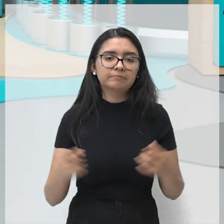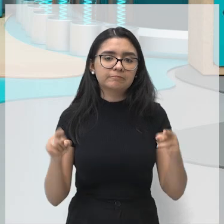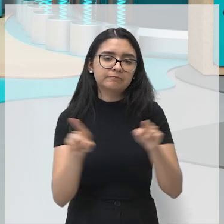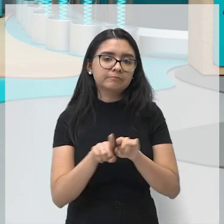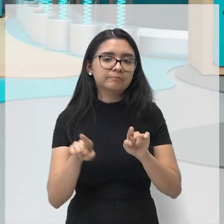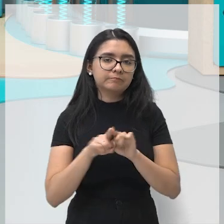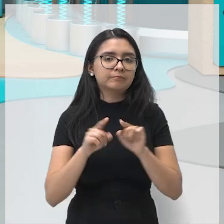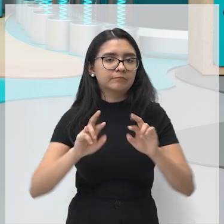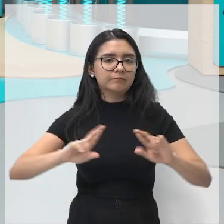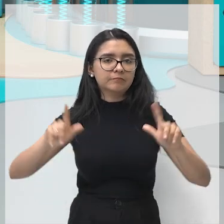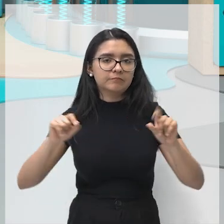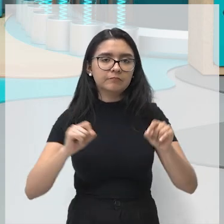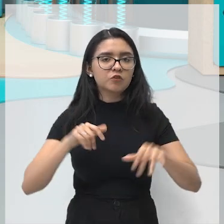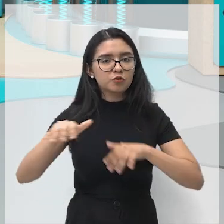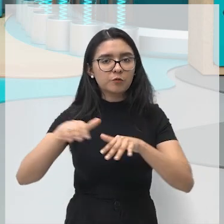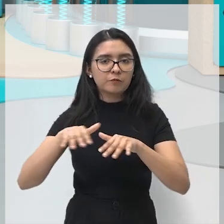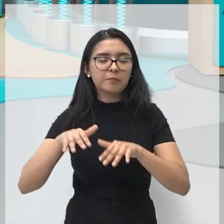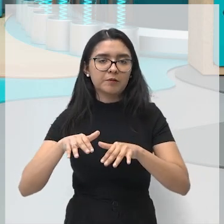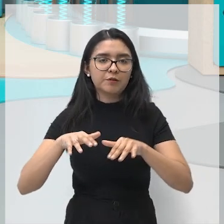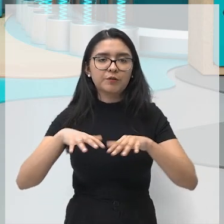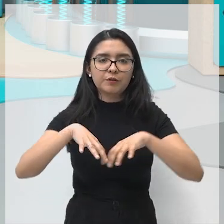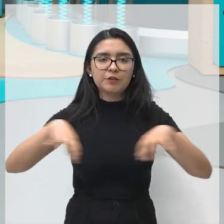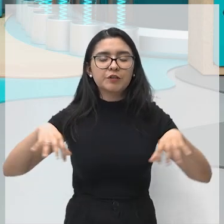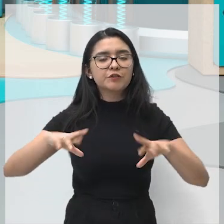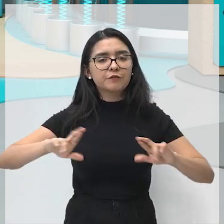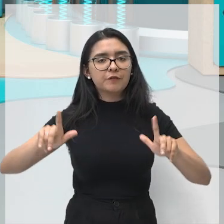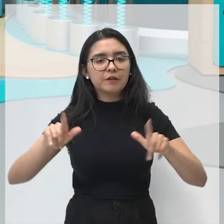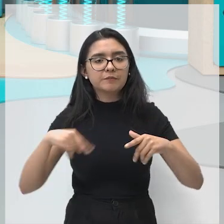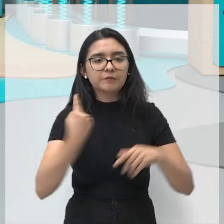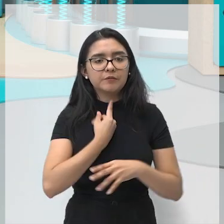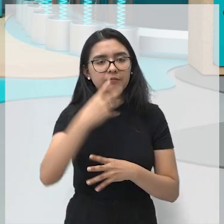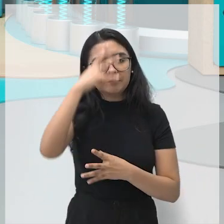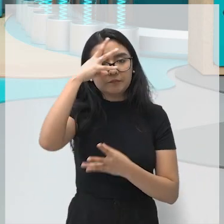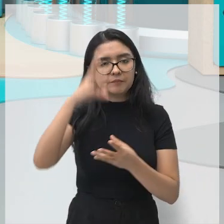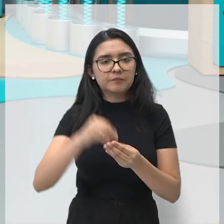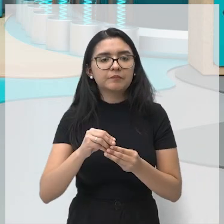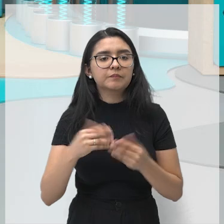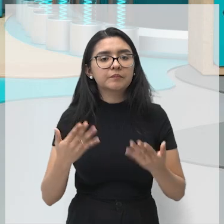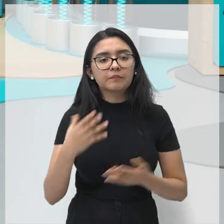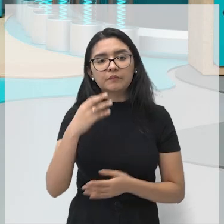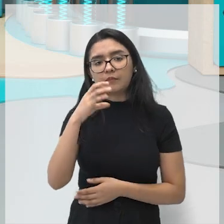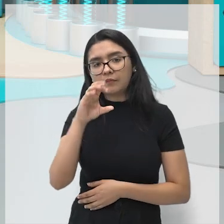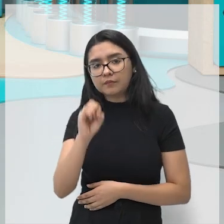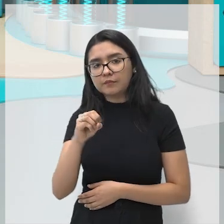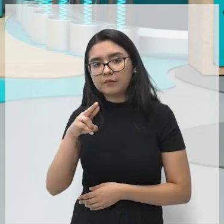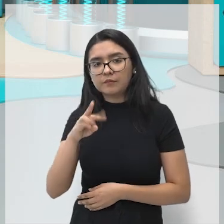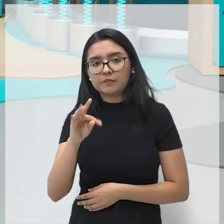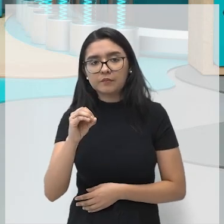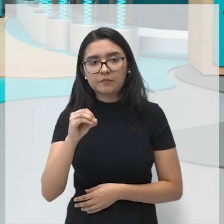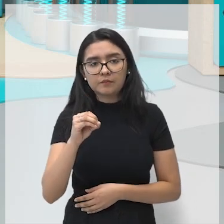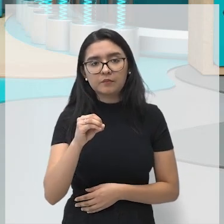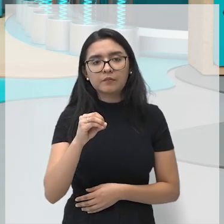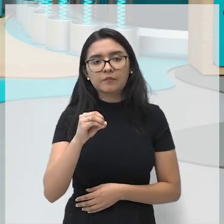também nos movimentos que são realizados. Para a gente entender melhor, o parkour outdoor é a versão original, pois